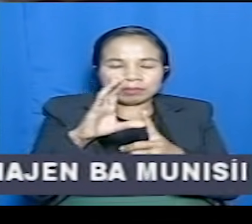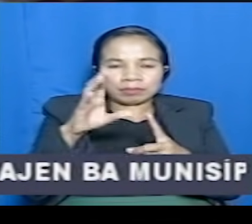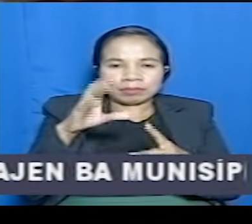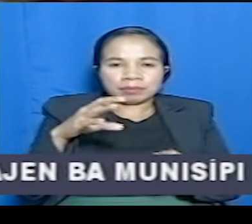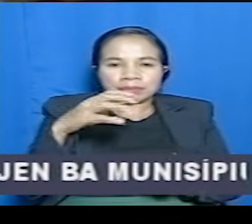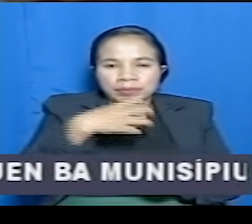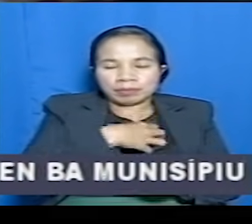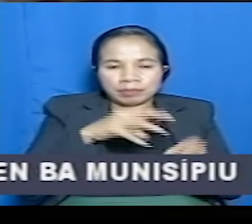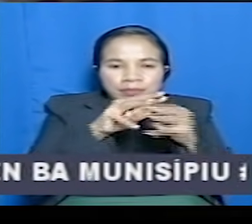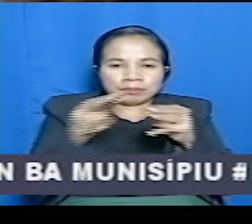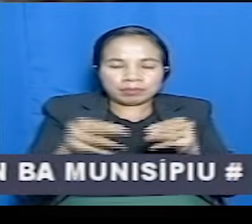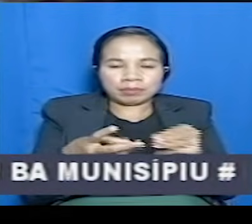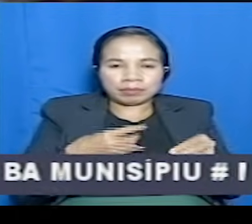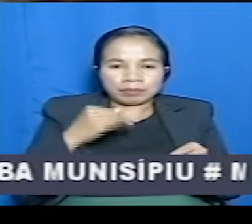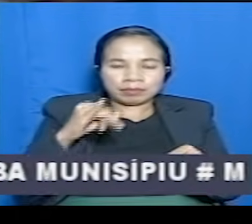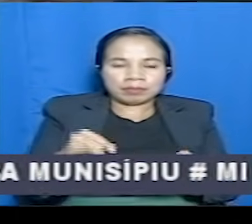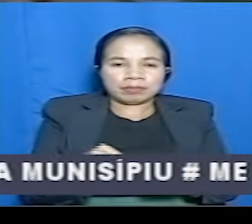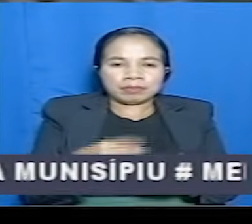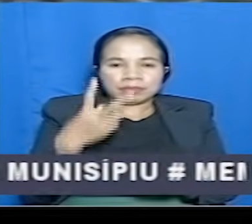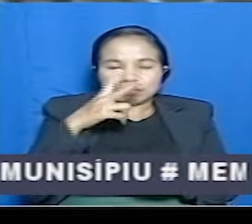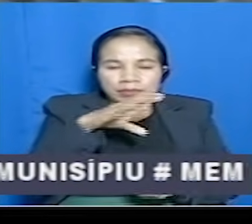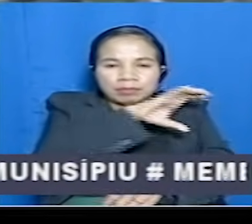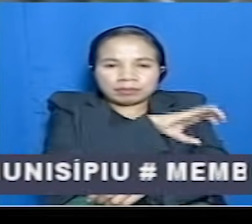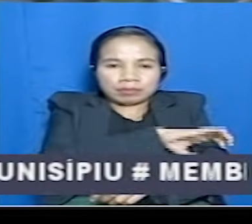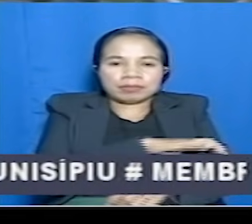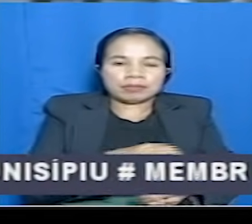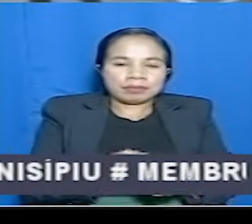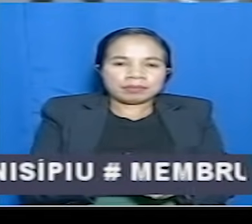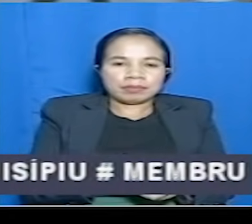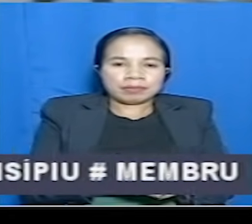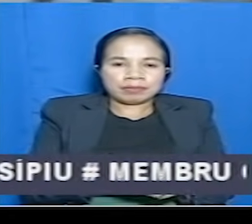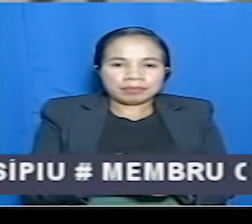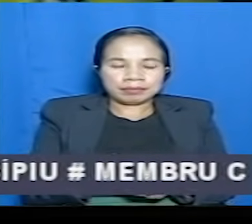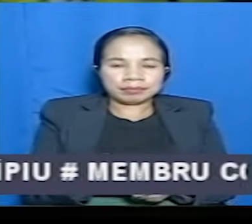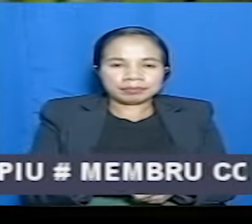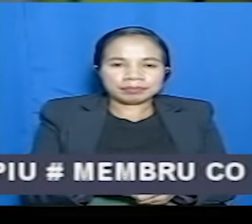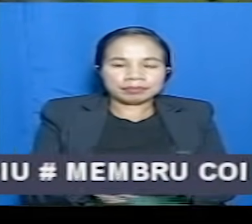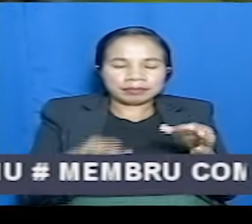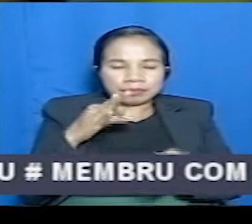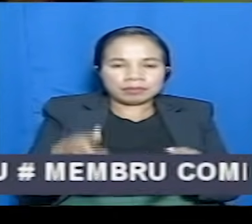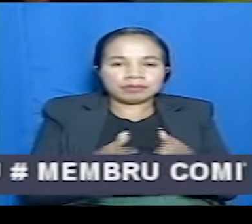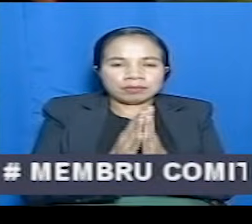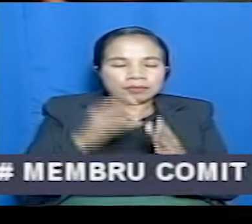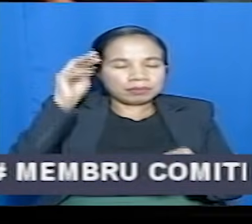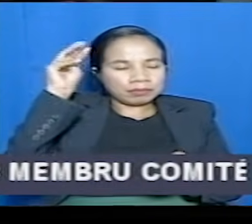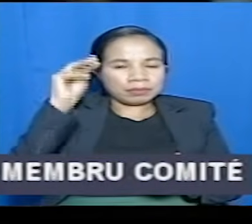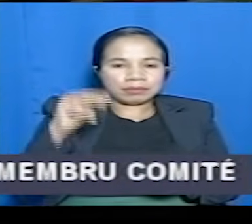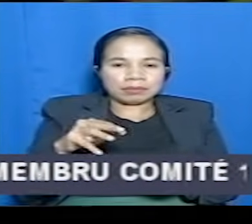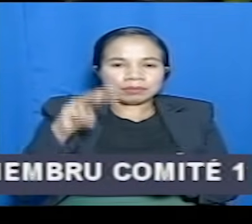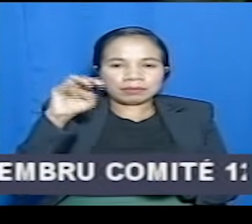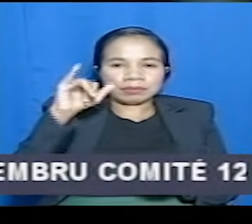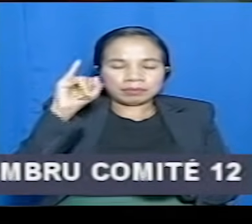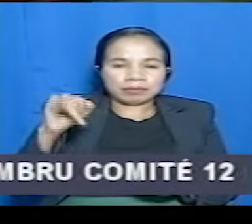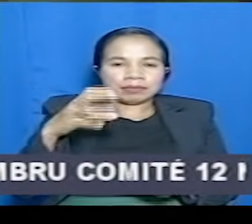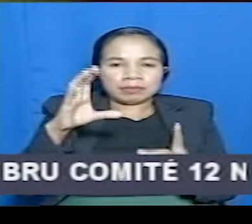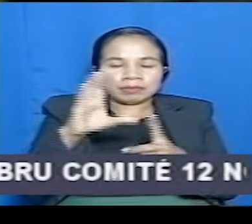Polícia Município Dili, Seção Trânsito Segurança Rodoviária. Nunenia husu ba Ministério Interior ho